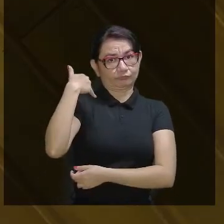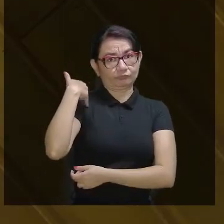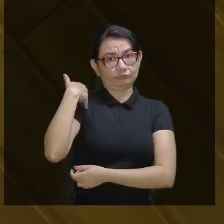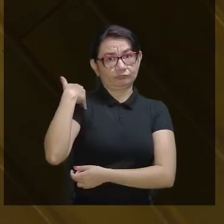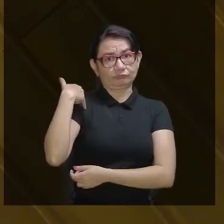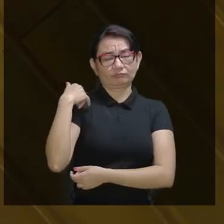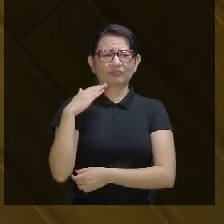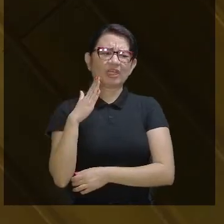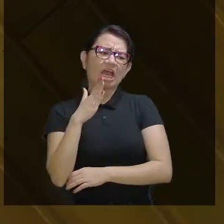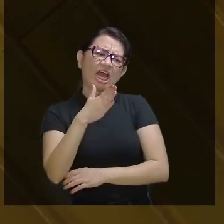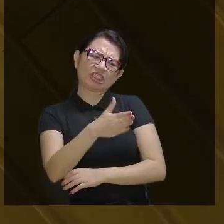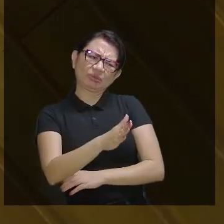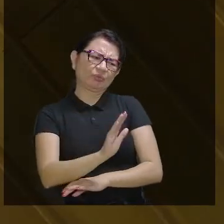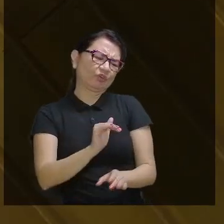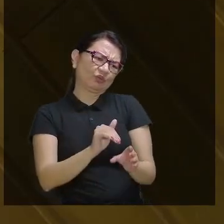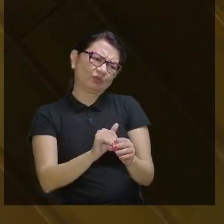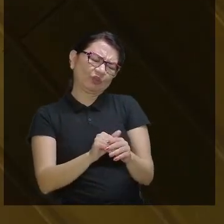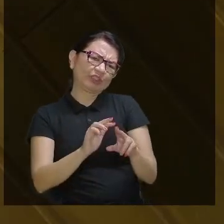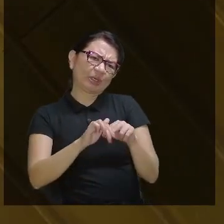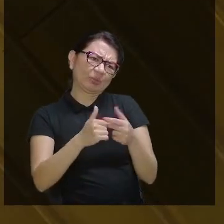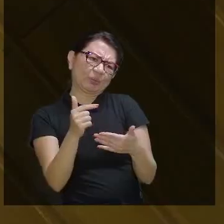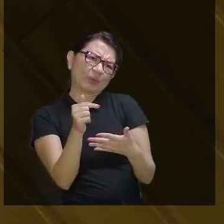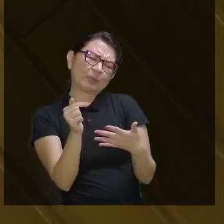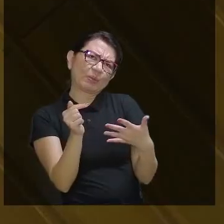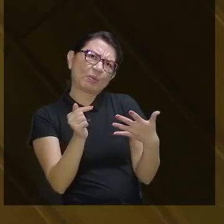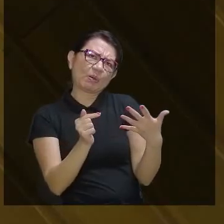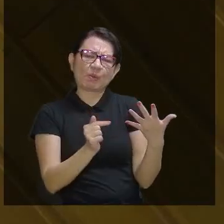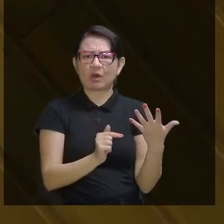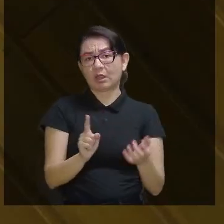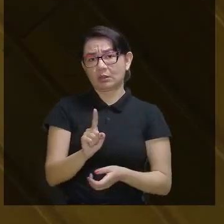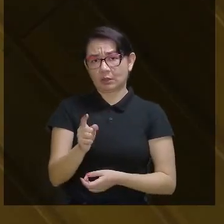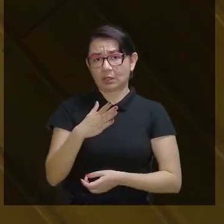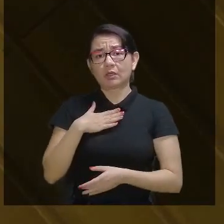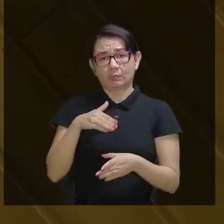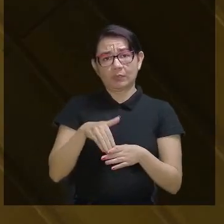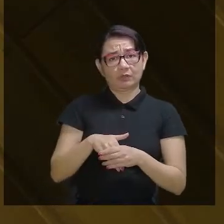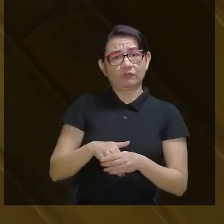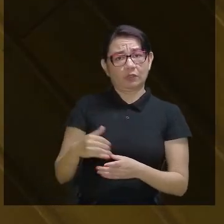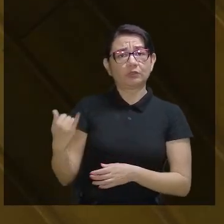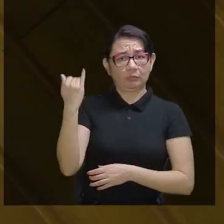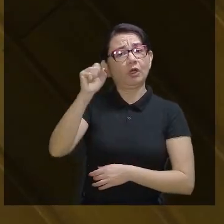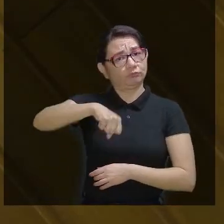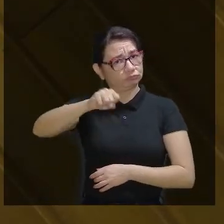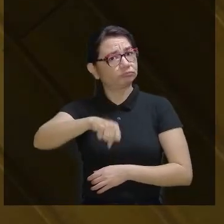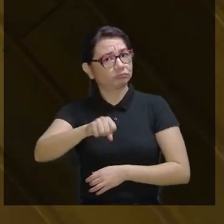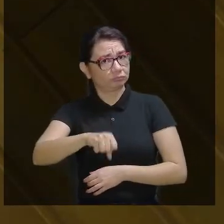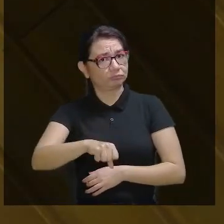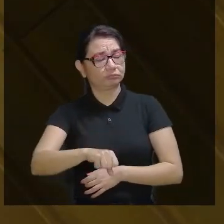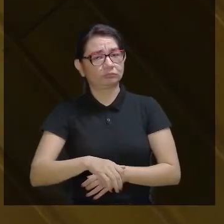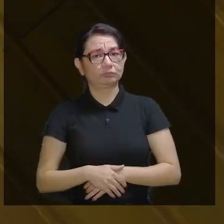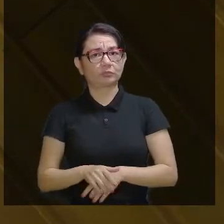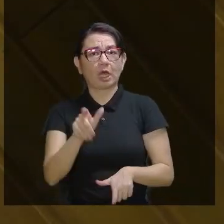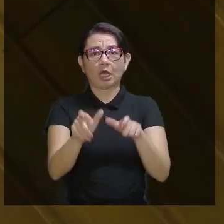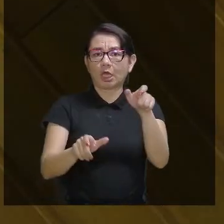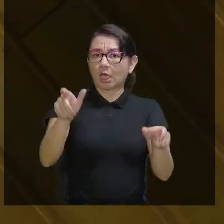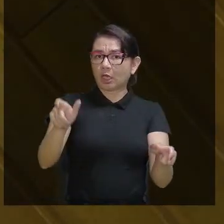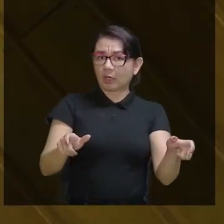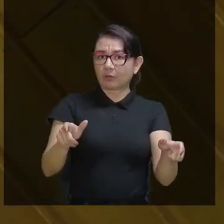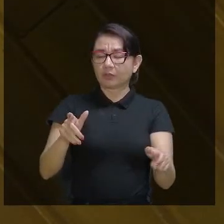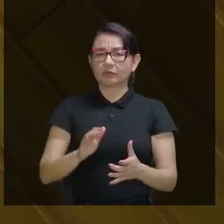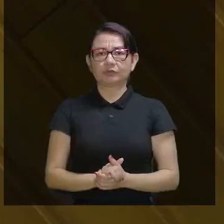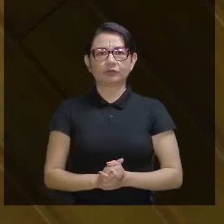vou votar por isso, por aquilo. Não, meu voto é muito importante. E as pessoas que